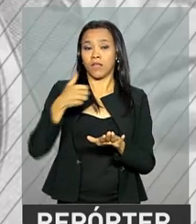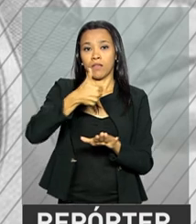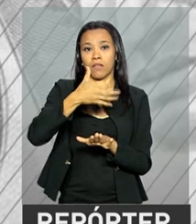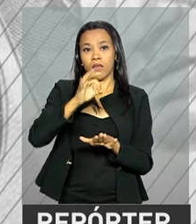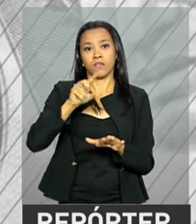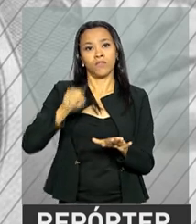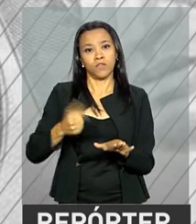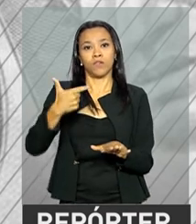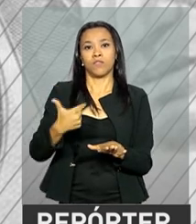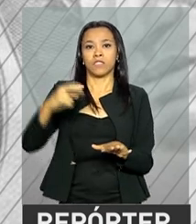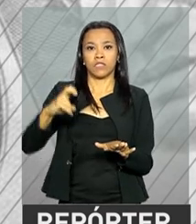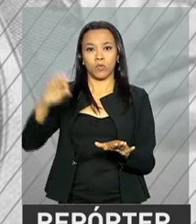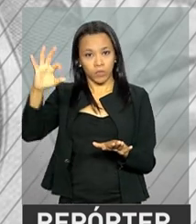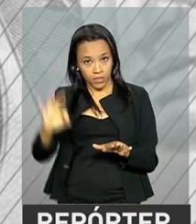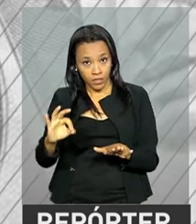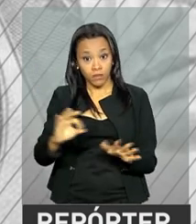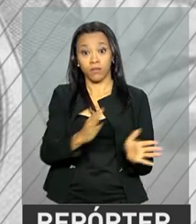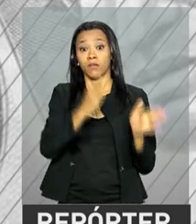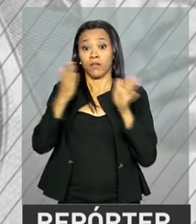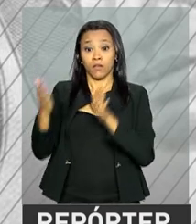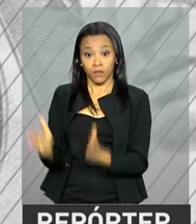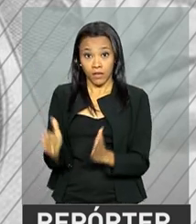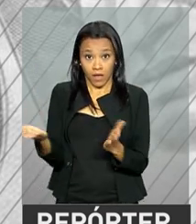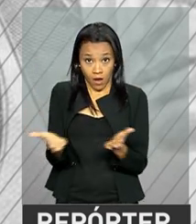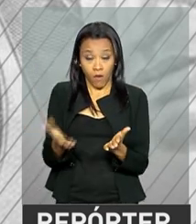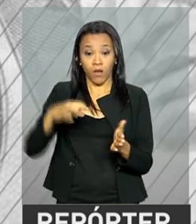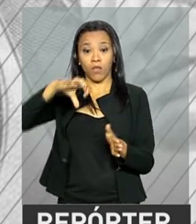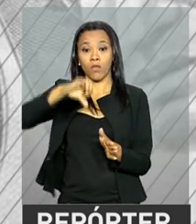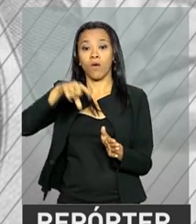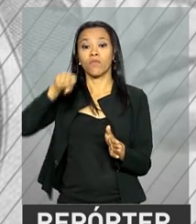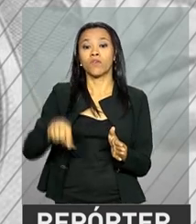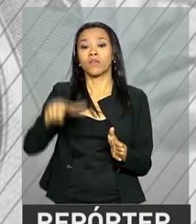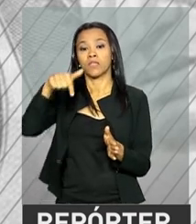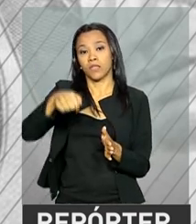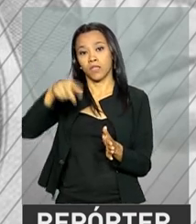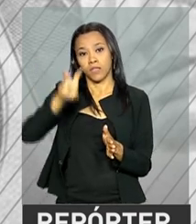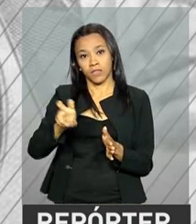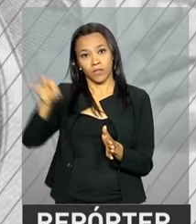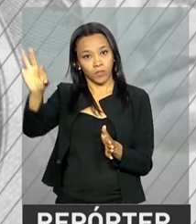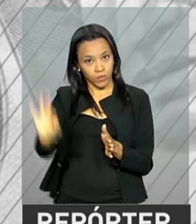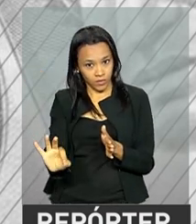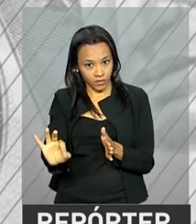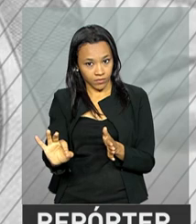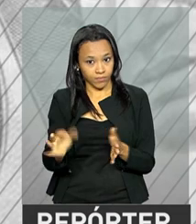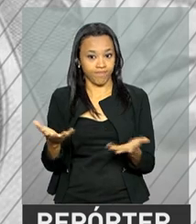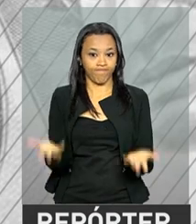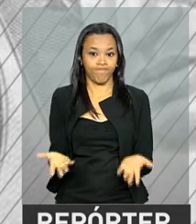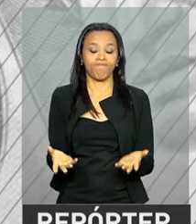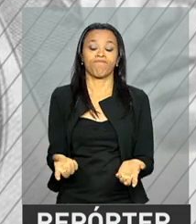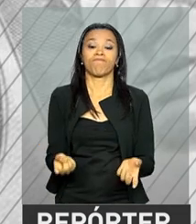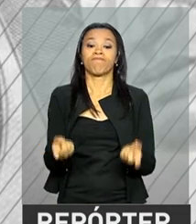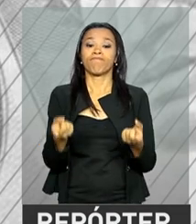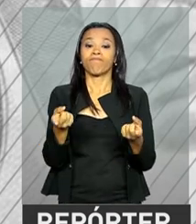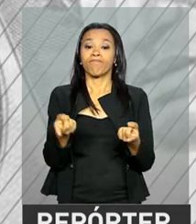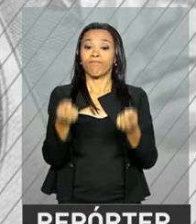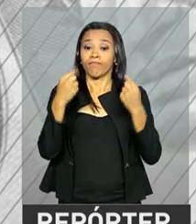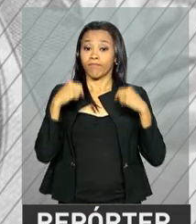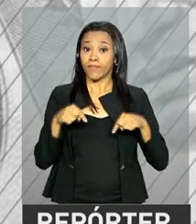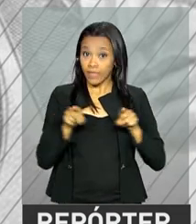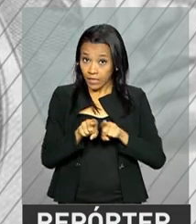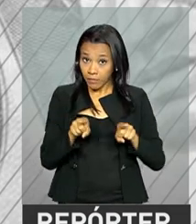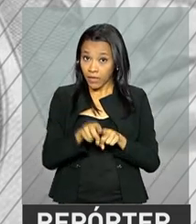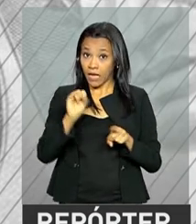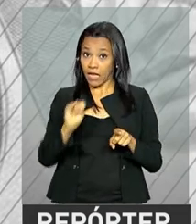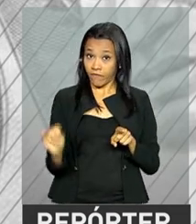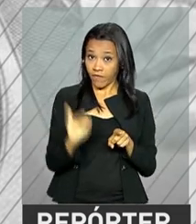10,25 por e agora está em 9,75 por. as projeções para a